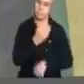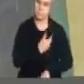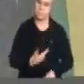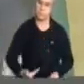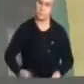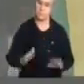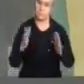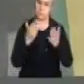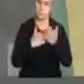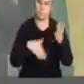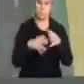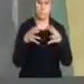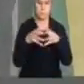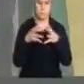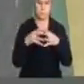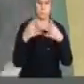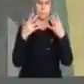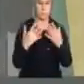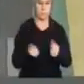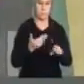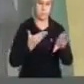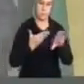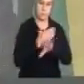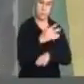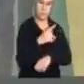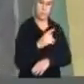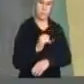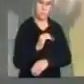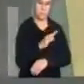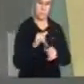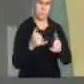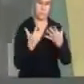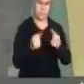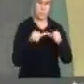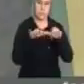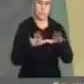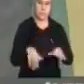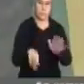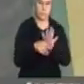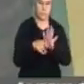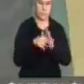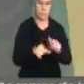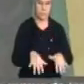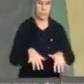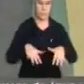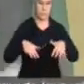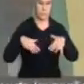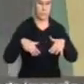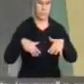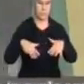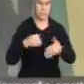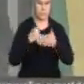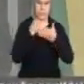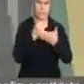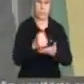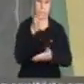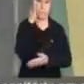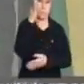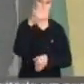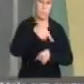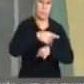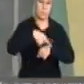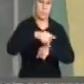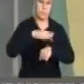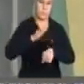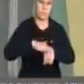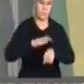nossos partidos. Vamos aprovar a PEC, vamos se manter em plenário, Vamos baixar a faixa, por favor. Vamos mostrar Deputado Geraldo. que